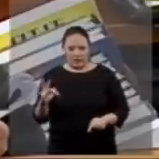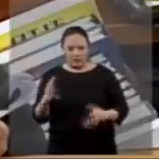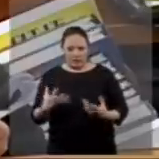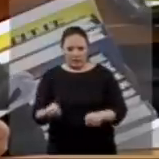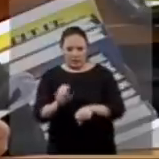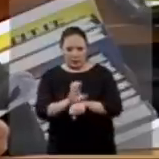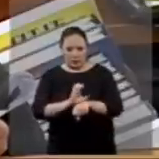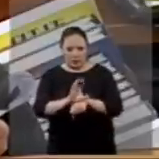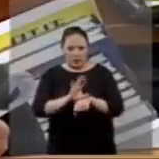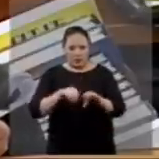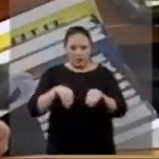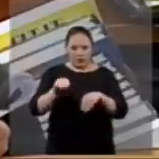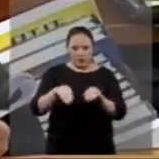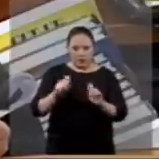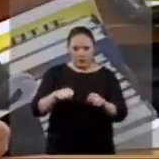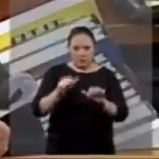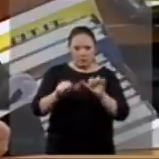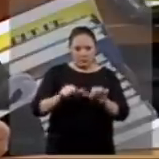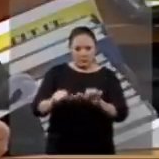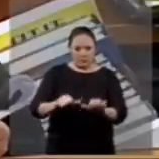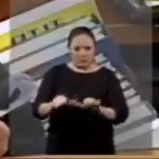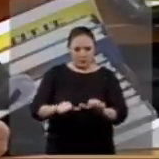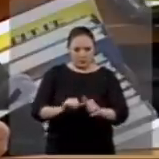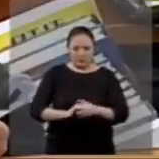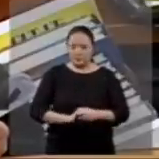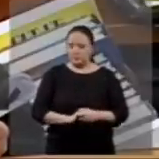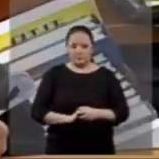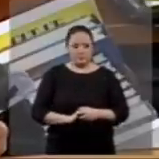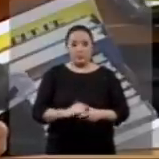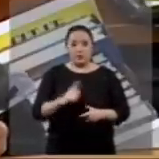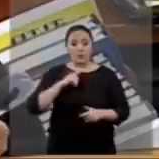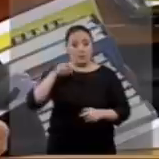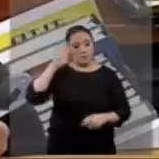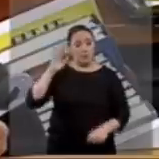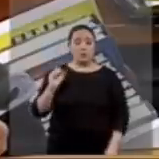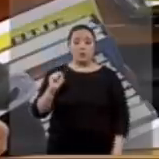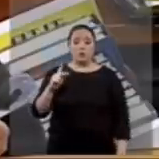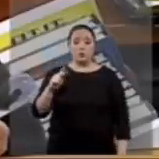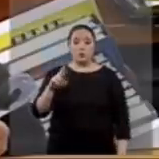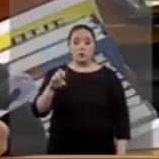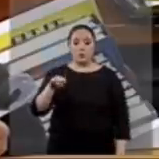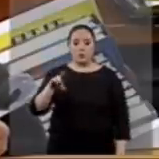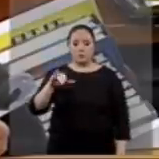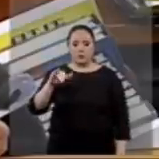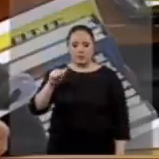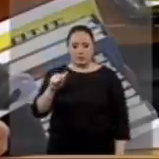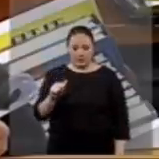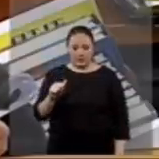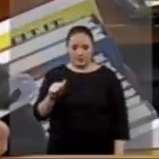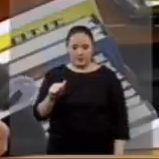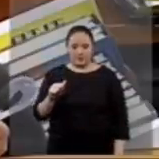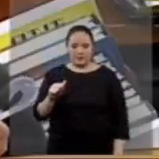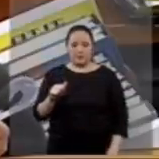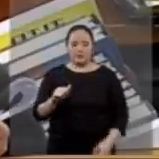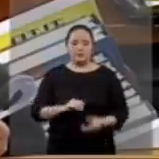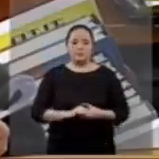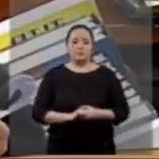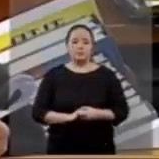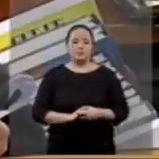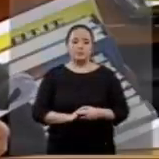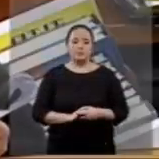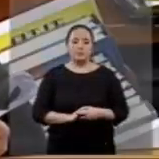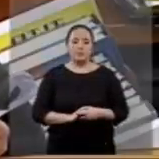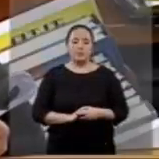Ante o princípio da supremacia, a inconstitucionalidade é vício congênito